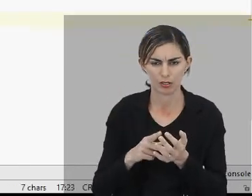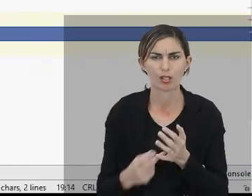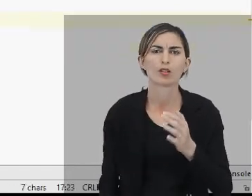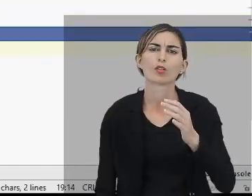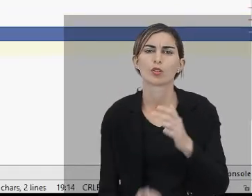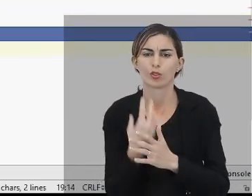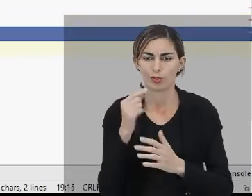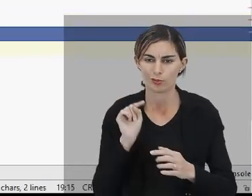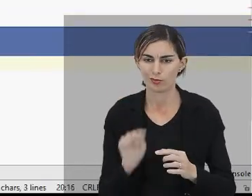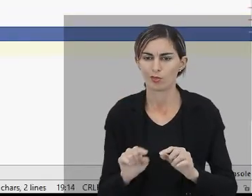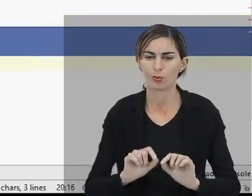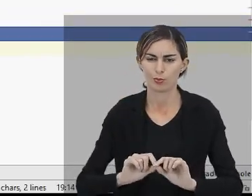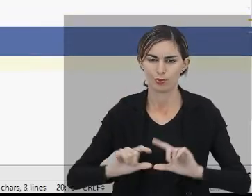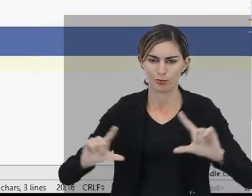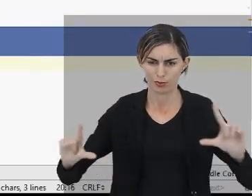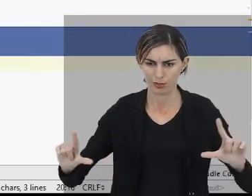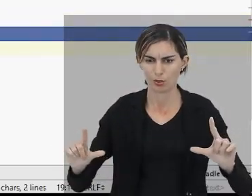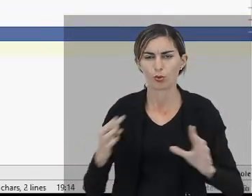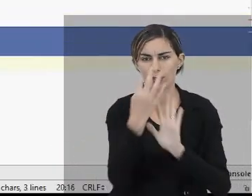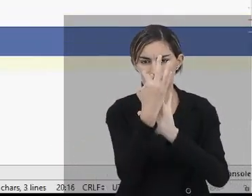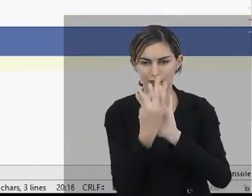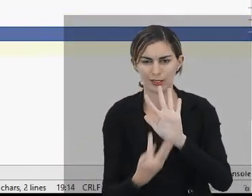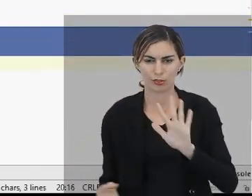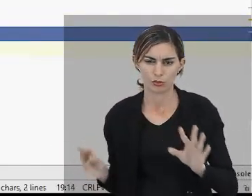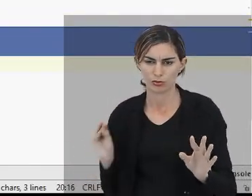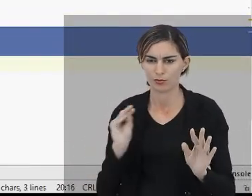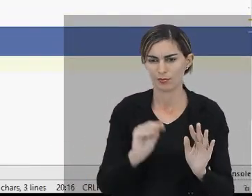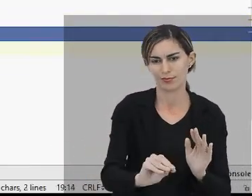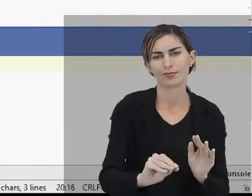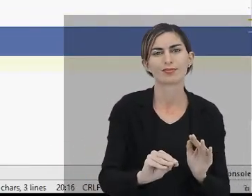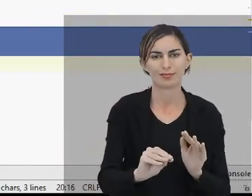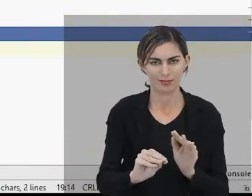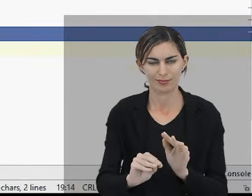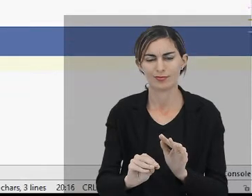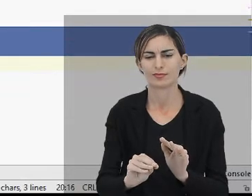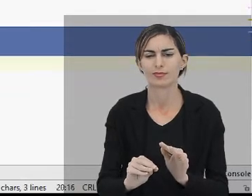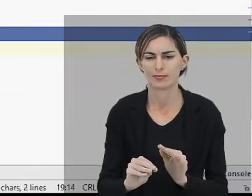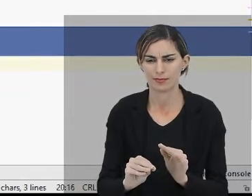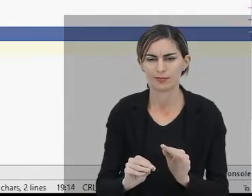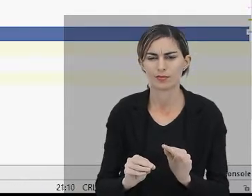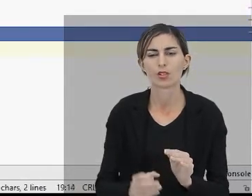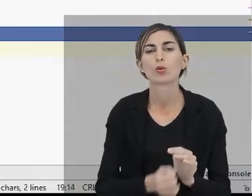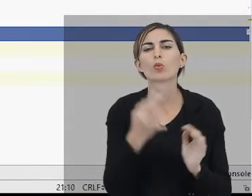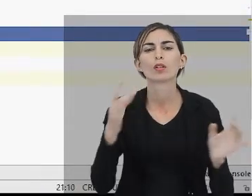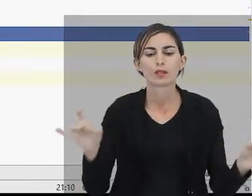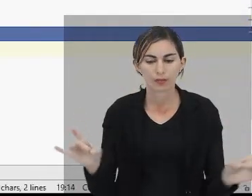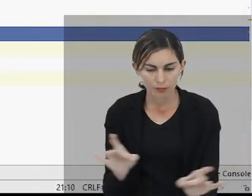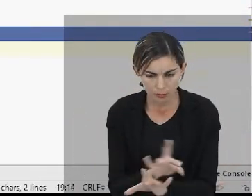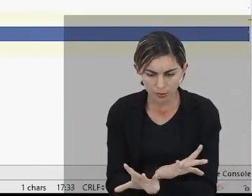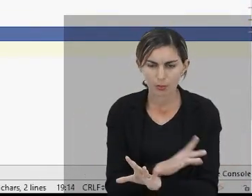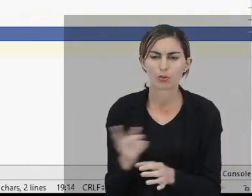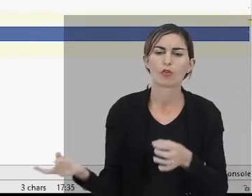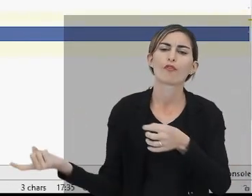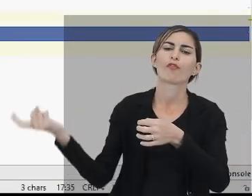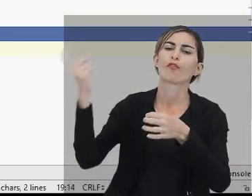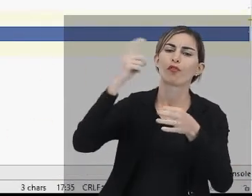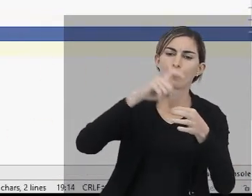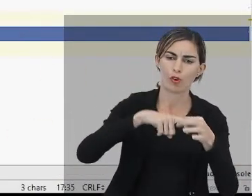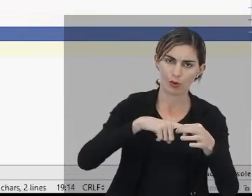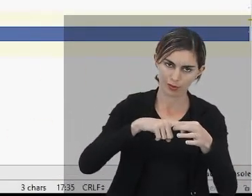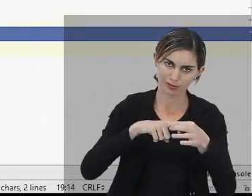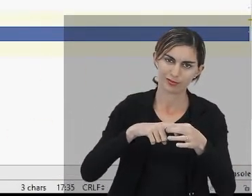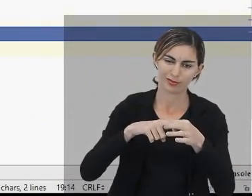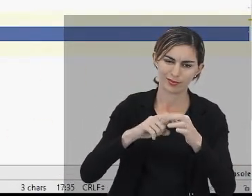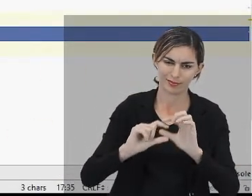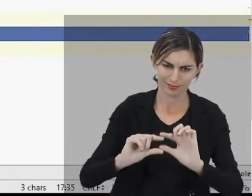ele cria o botão, adiciona seu texto e adiciona ao layout. Então, quando ele termina, ele volta para essa